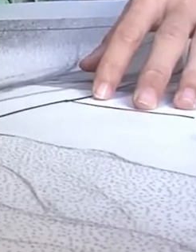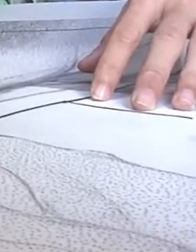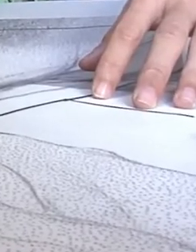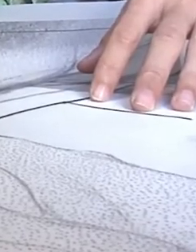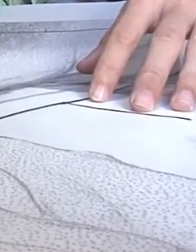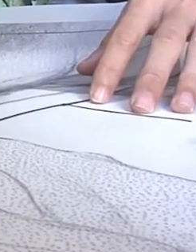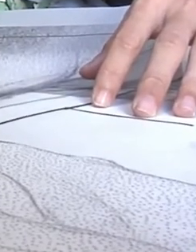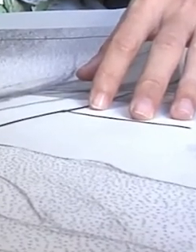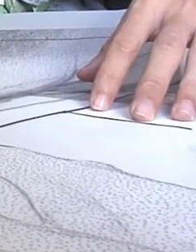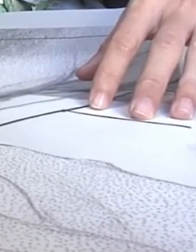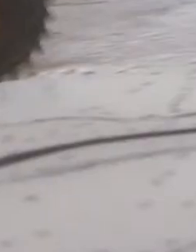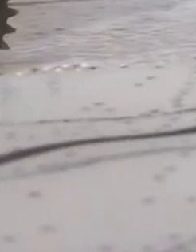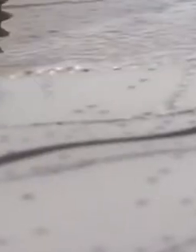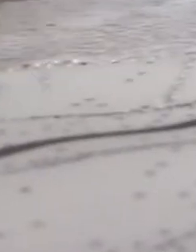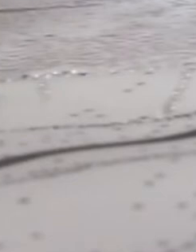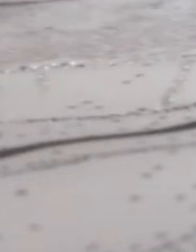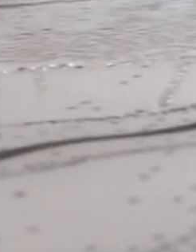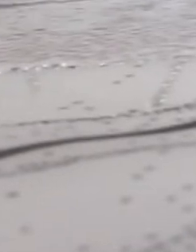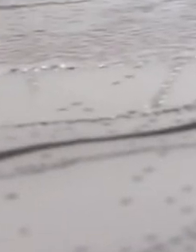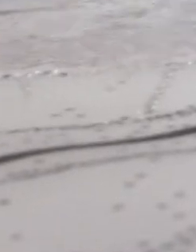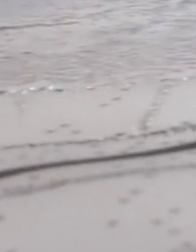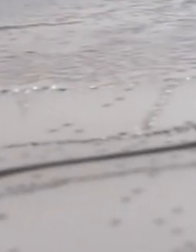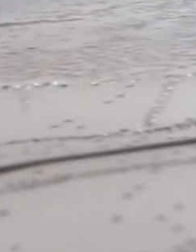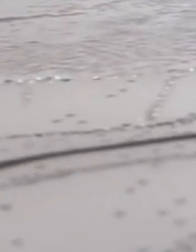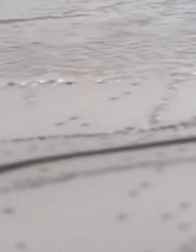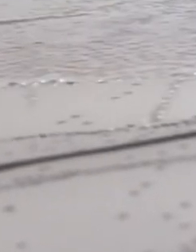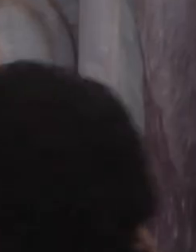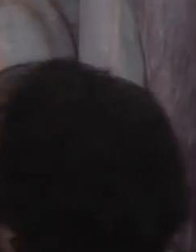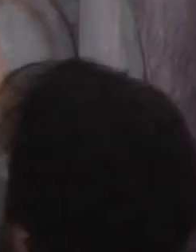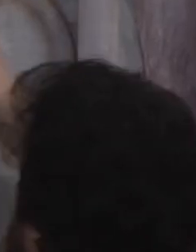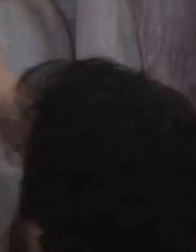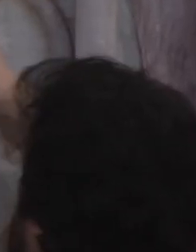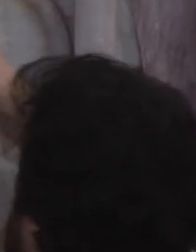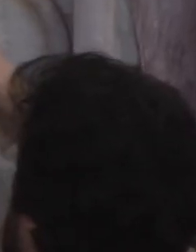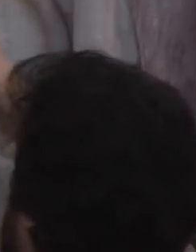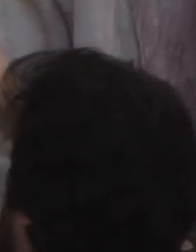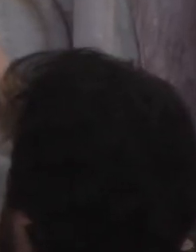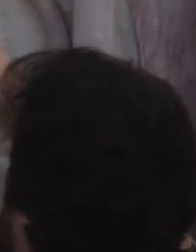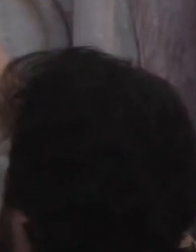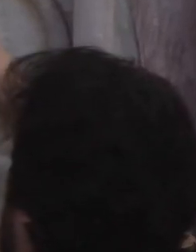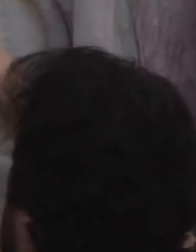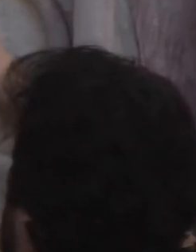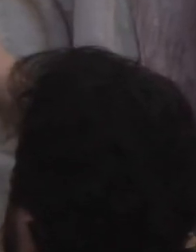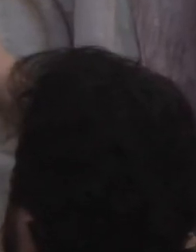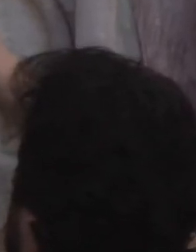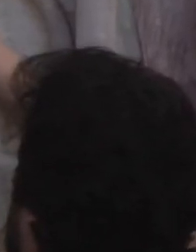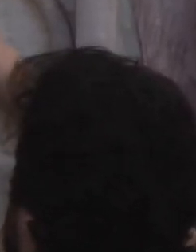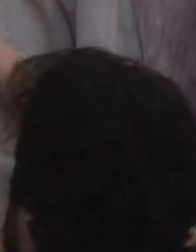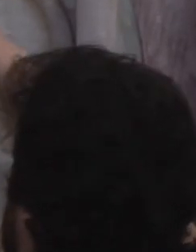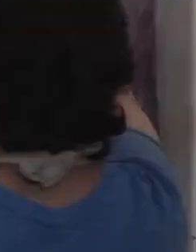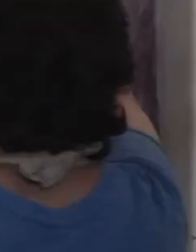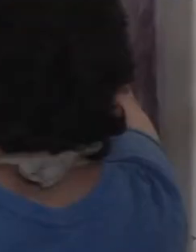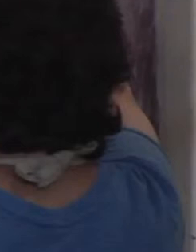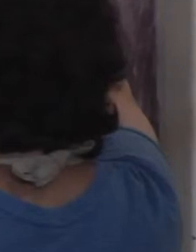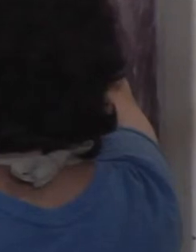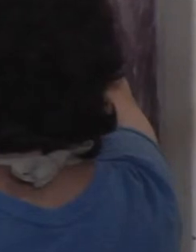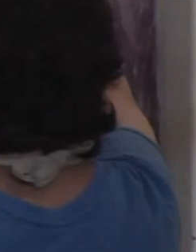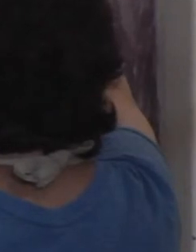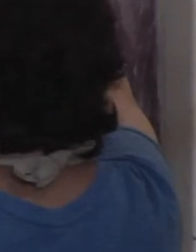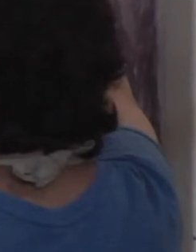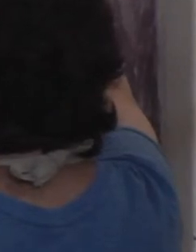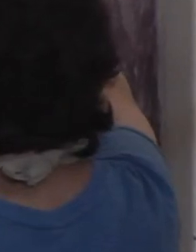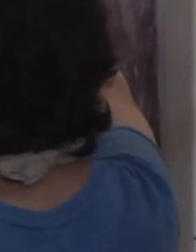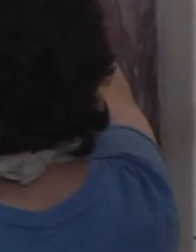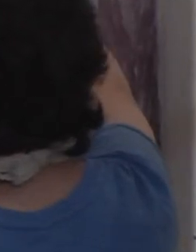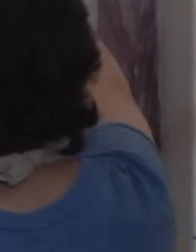papel de transporte. A gente hoje não usa mais o espólvora, usa decalque. Dá certo. Melhor,